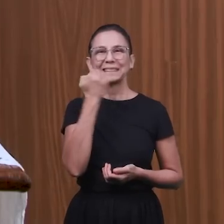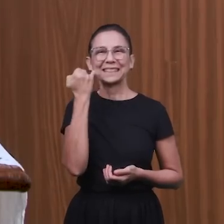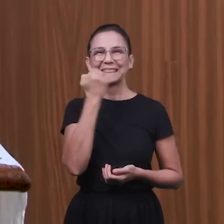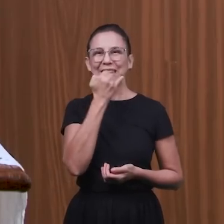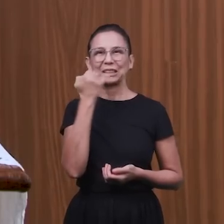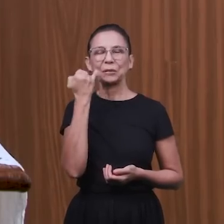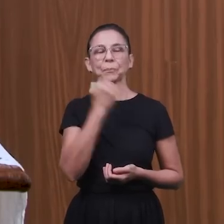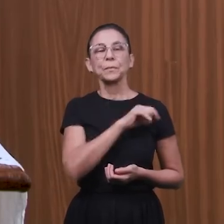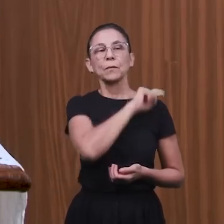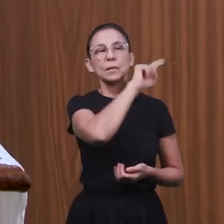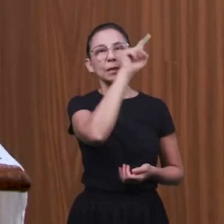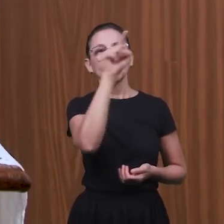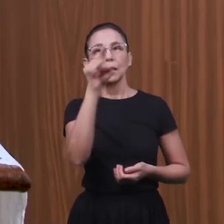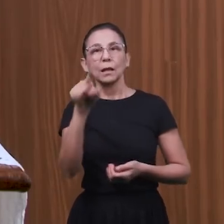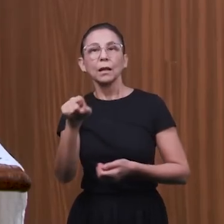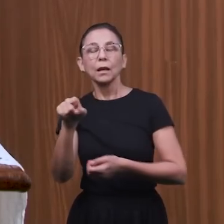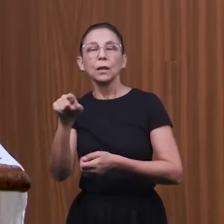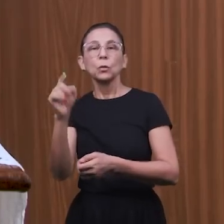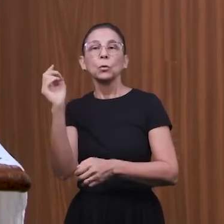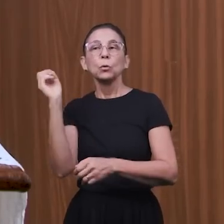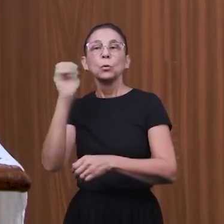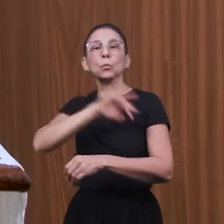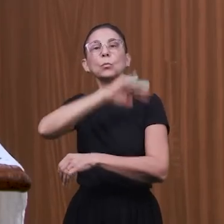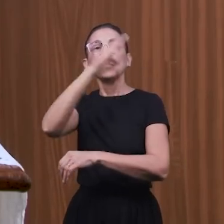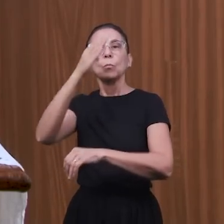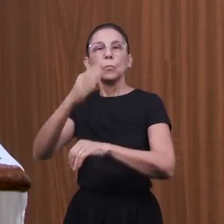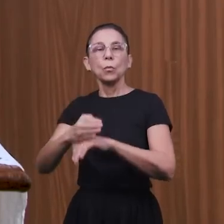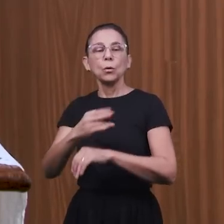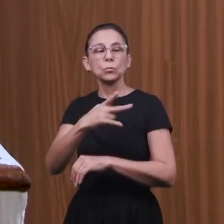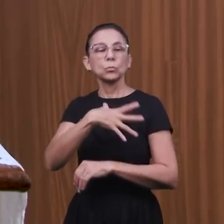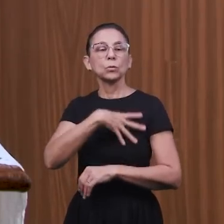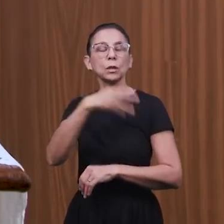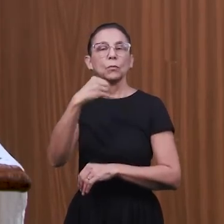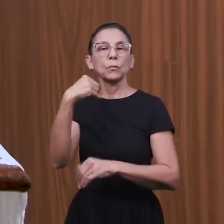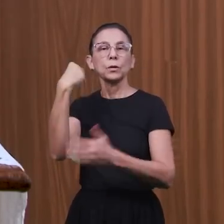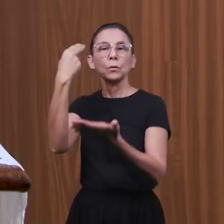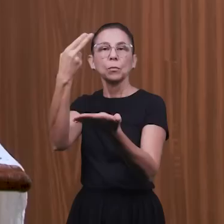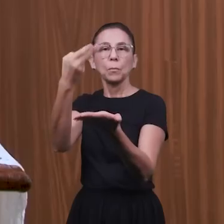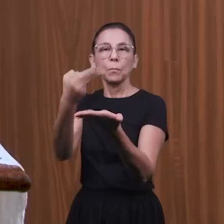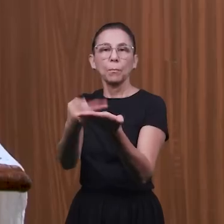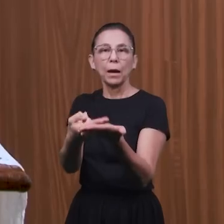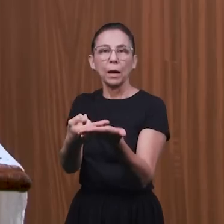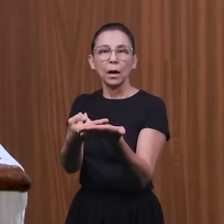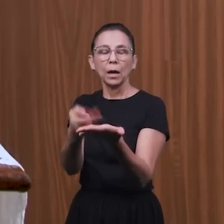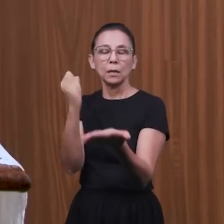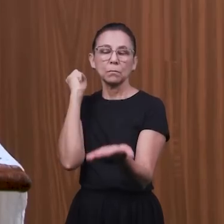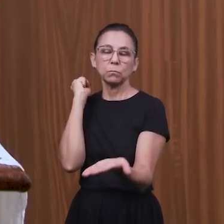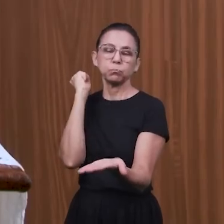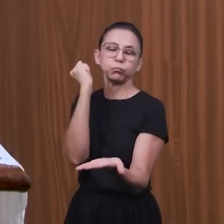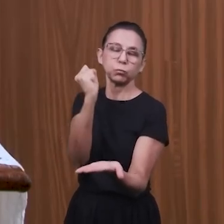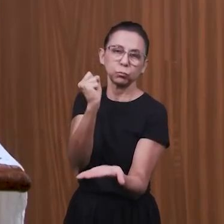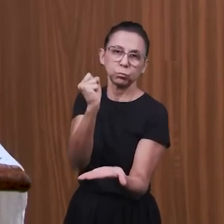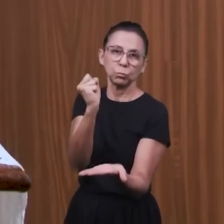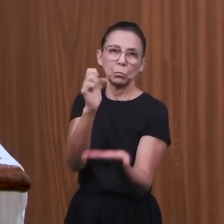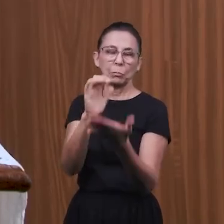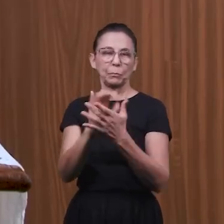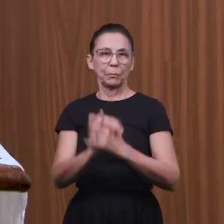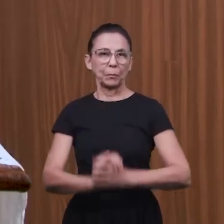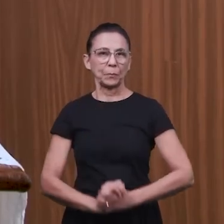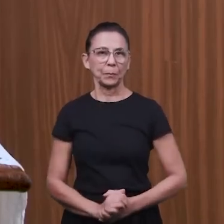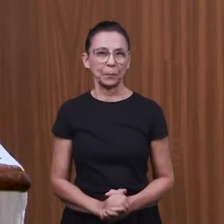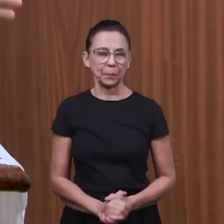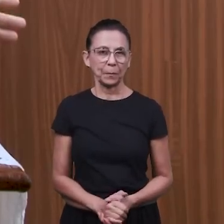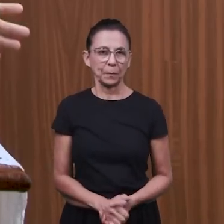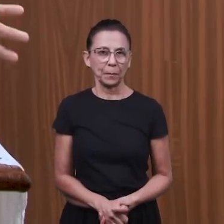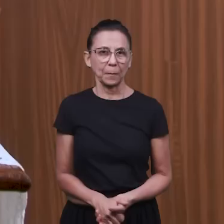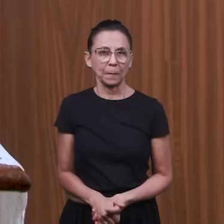monte que tu vais sacrificar o teu filho. Abraão se volta para os seus criados, vejam o que ele diz: vocês